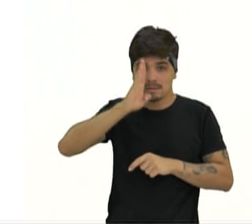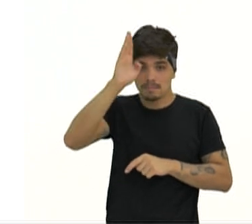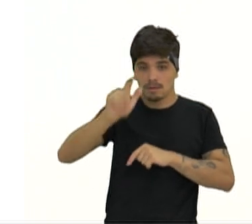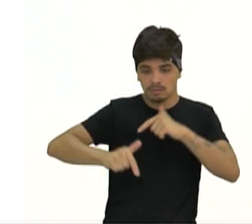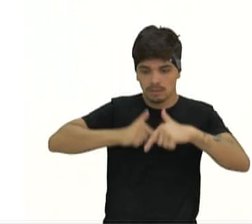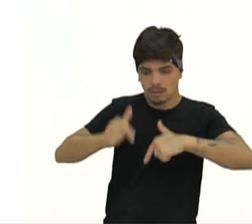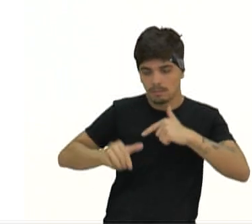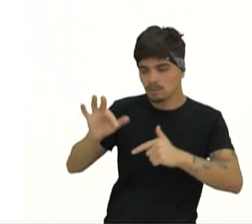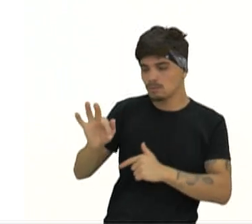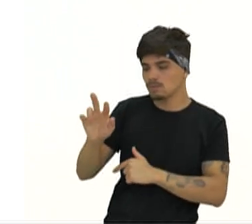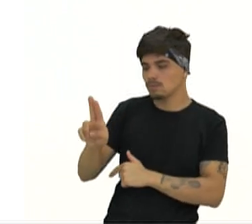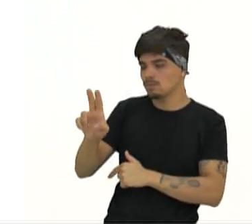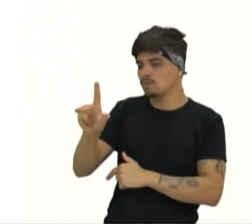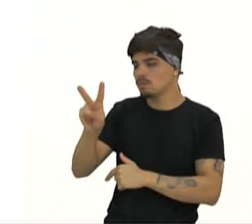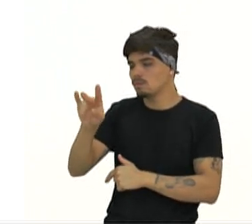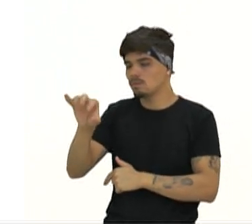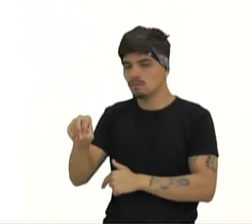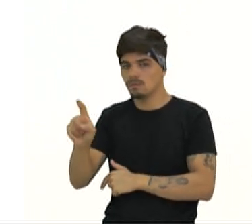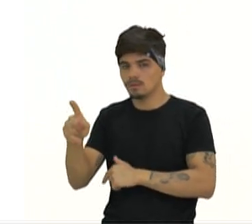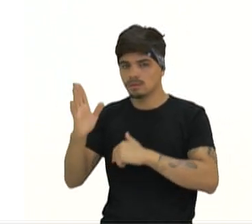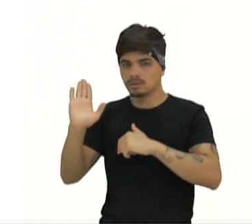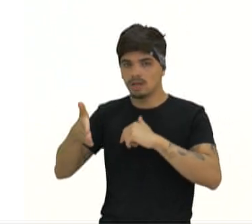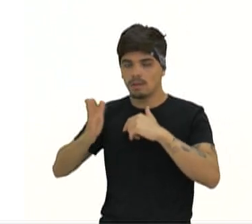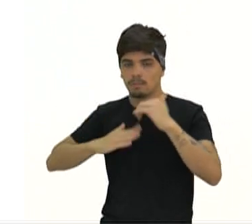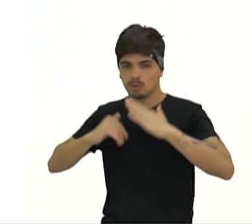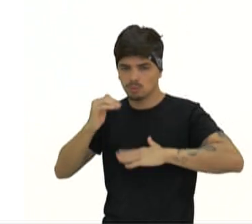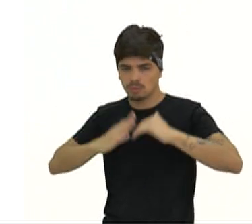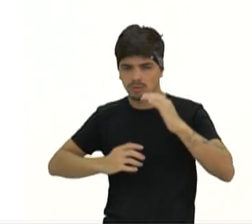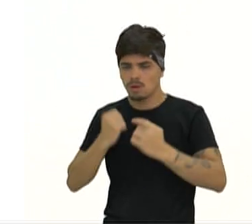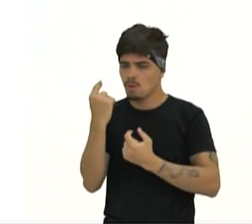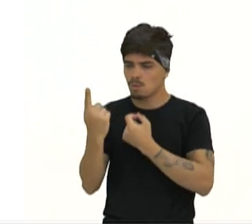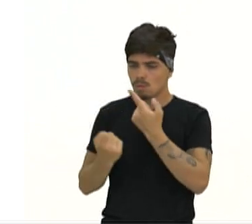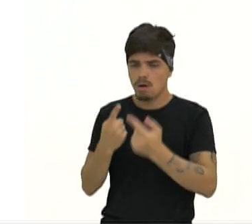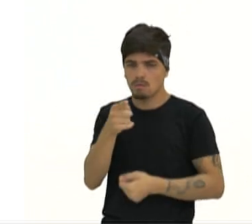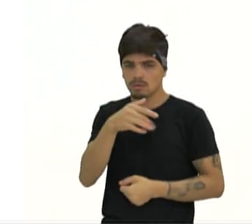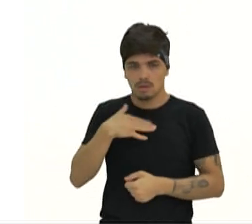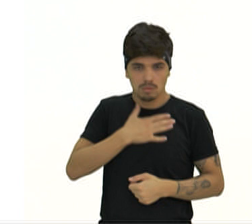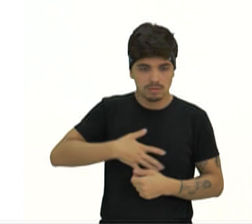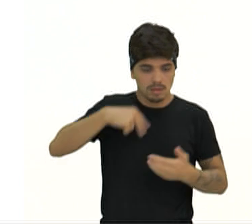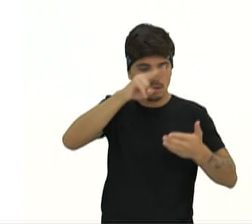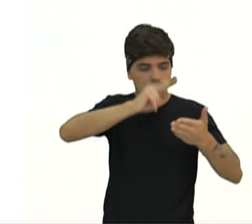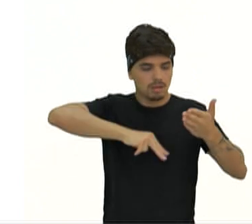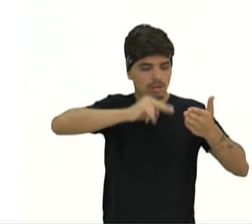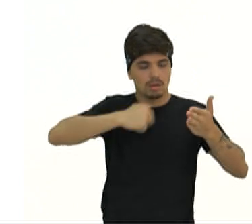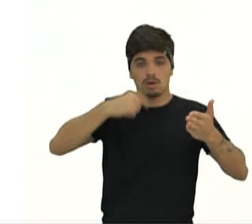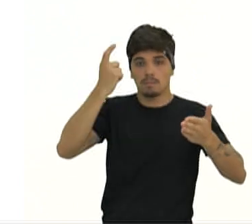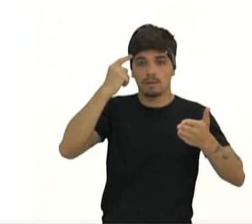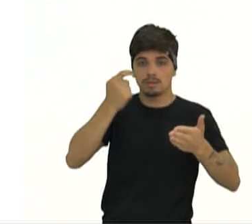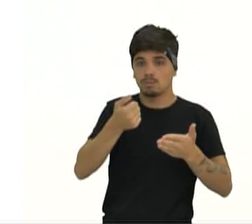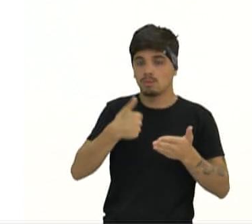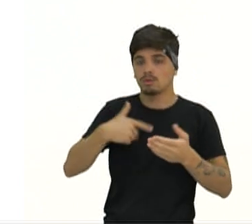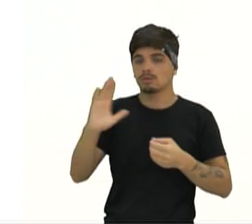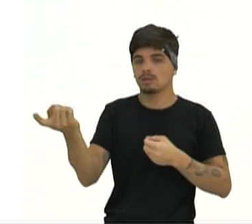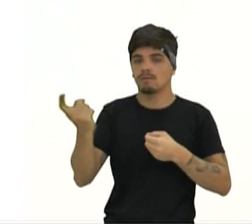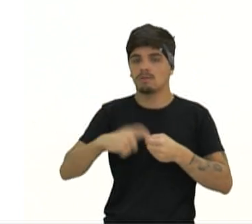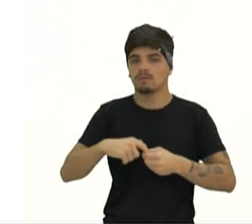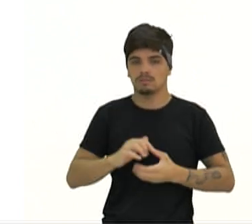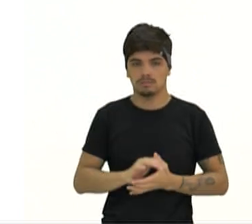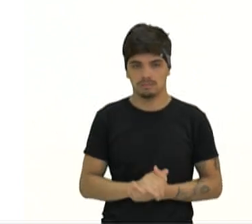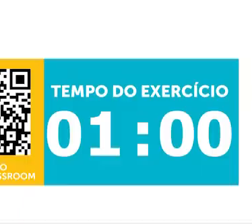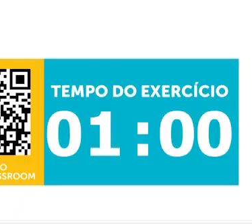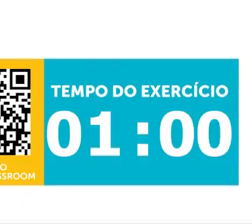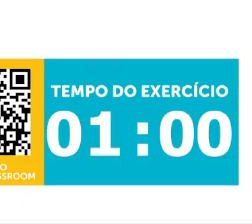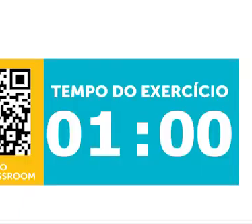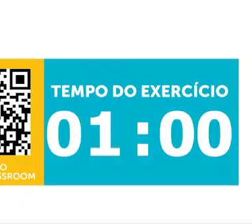que o autor Fúlvio Pacheco já produziu Qual deles você gostaria de ler pensa um pouquinho e eu já volto com vocês